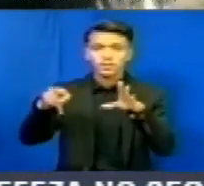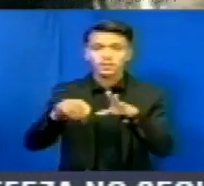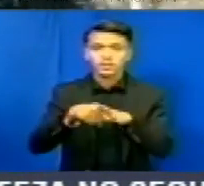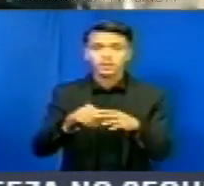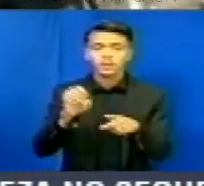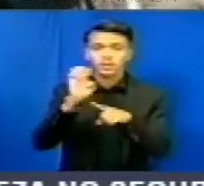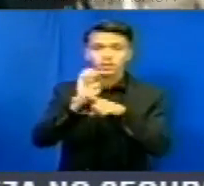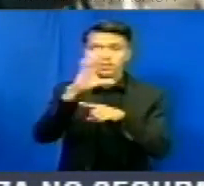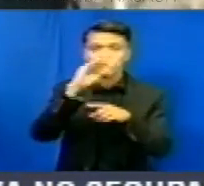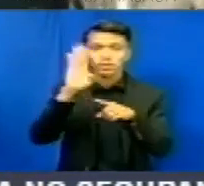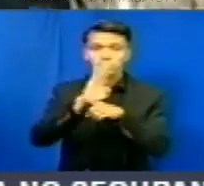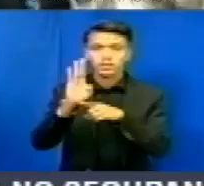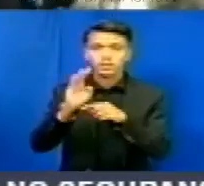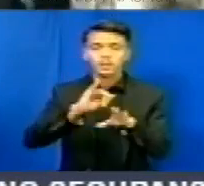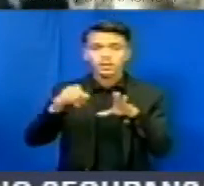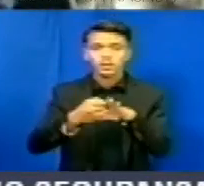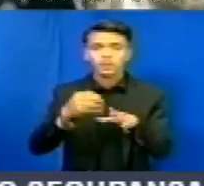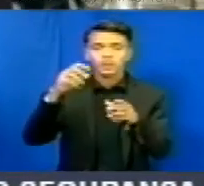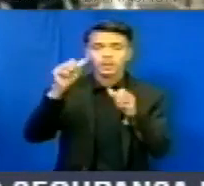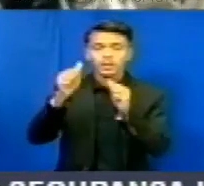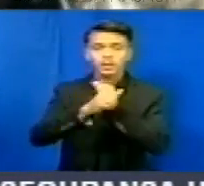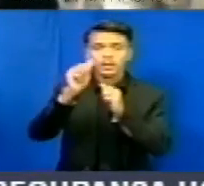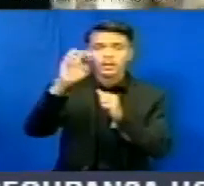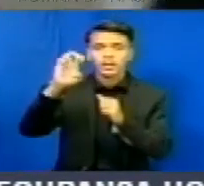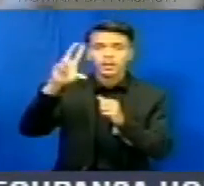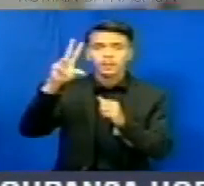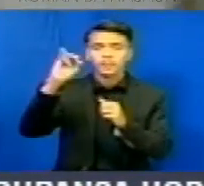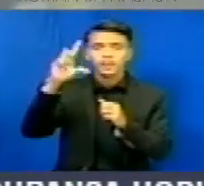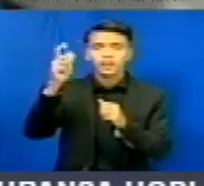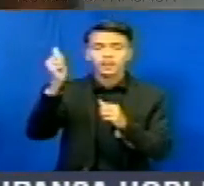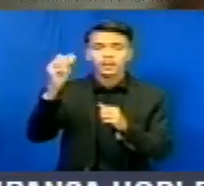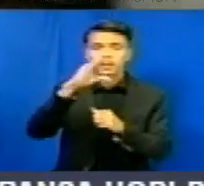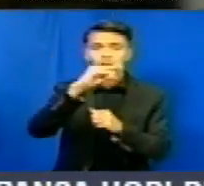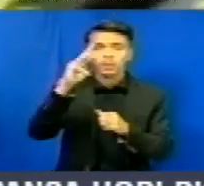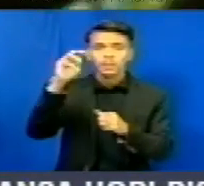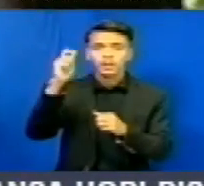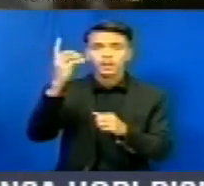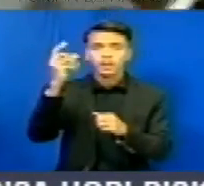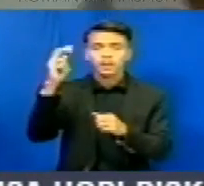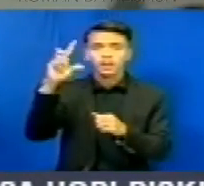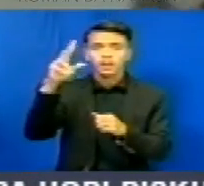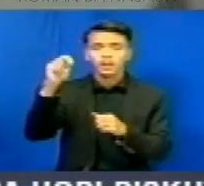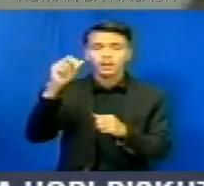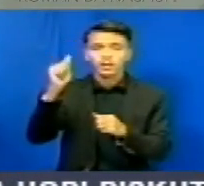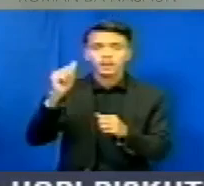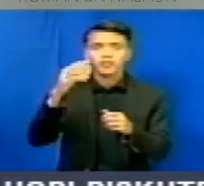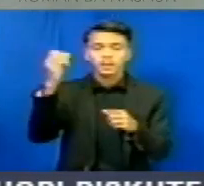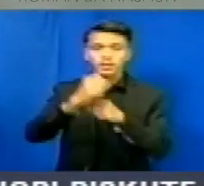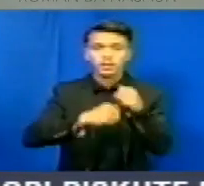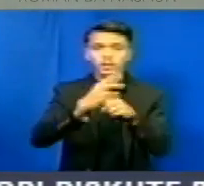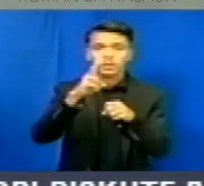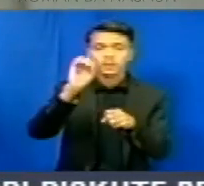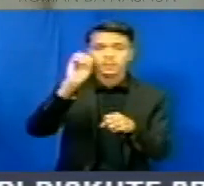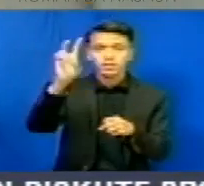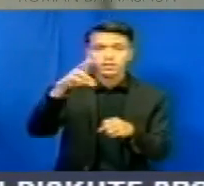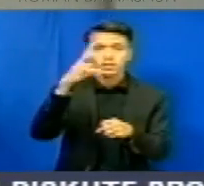na administração danosa, neve envolve Arguida Emilia Pires, no Madalena Hanjam e Hatina Rihun Rua Sanuru Resinen. Leitura sentença